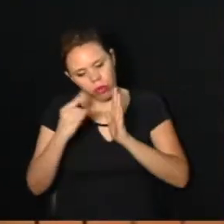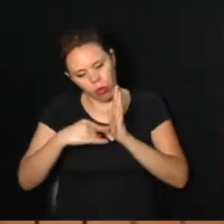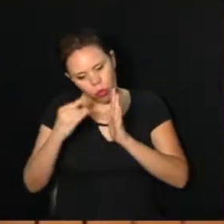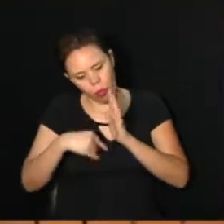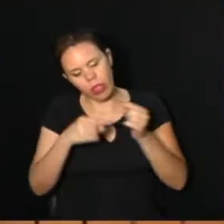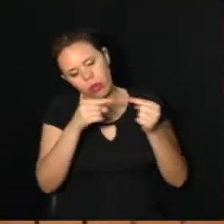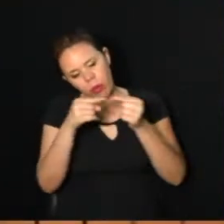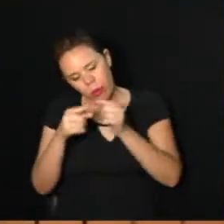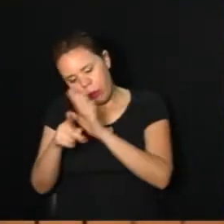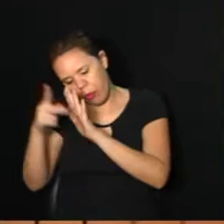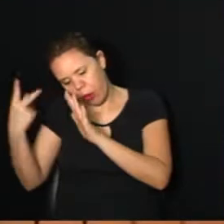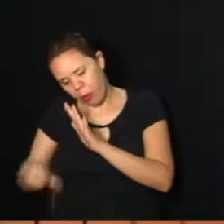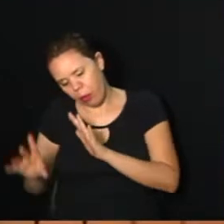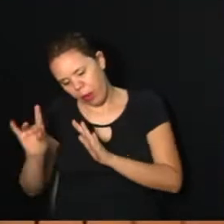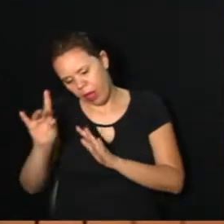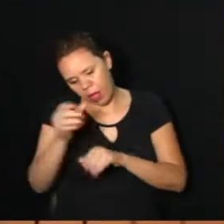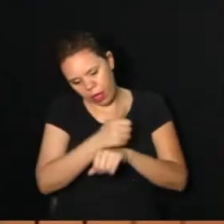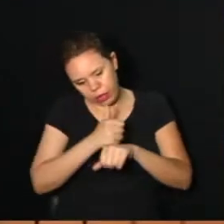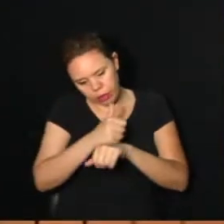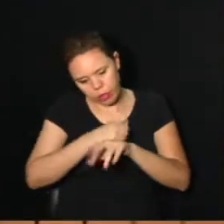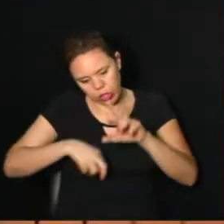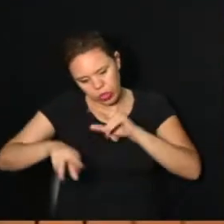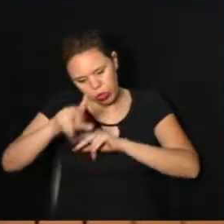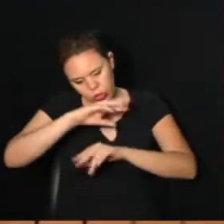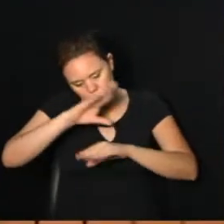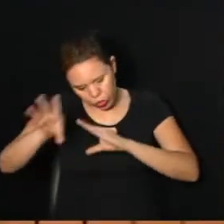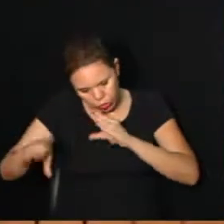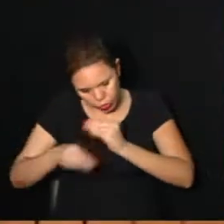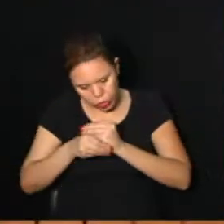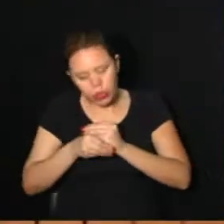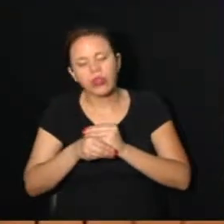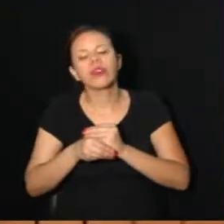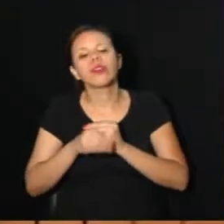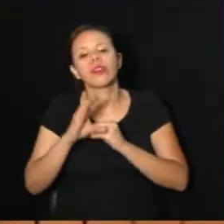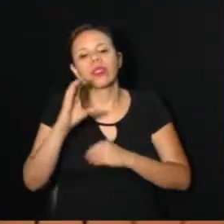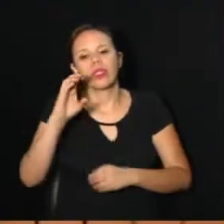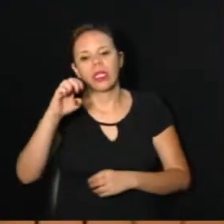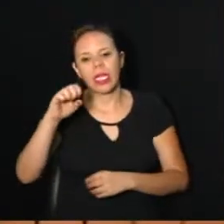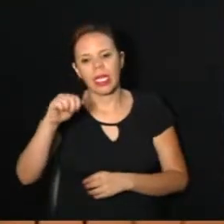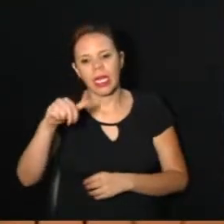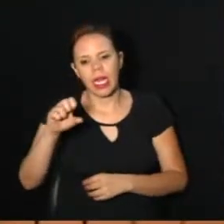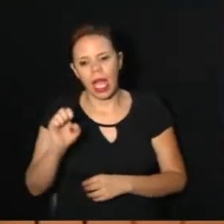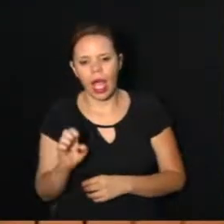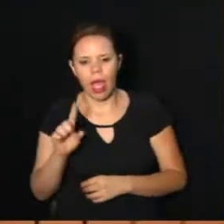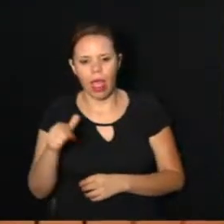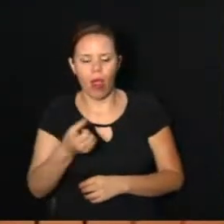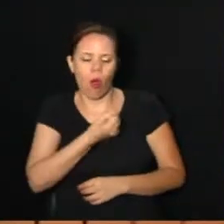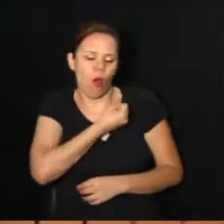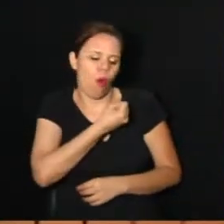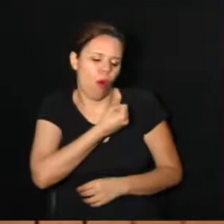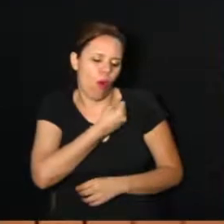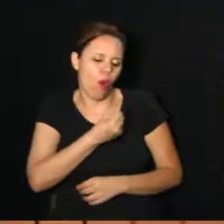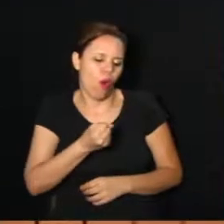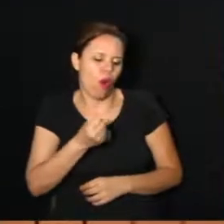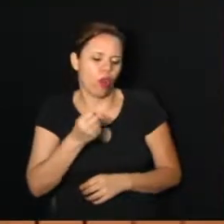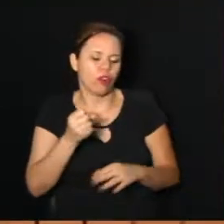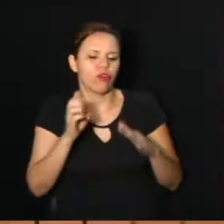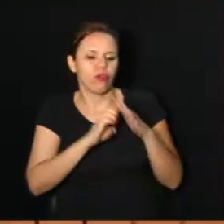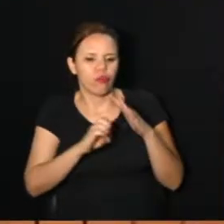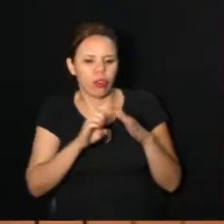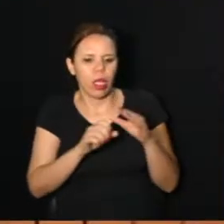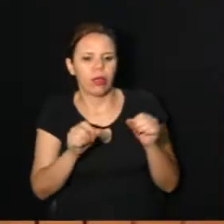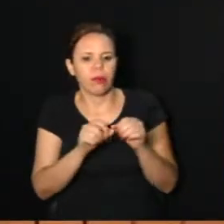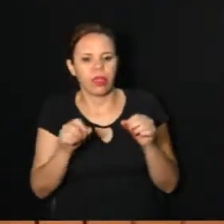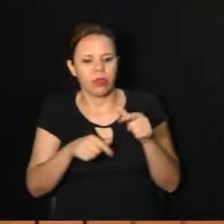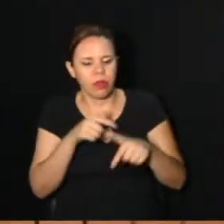a atividade, modificando, acrescentando o KNAI, colocando outros sócios, enfim, ou mudando de